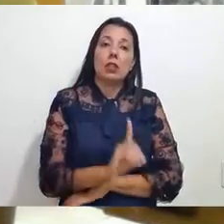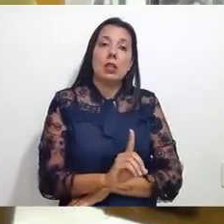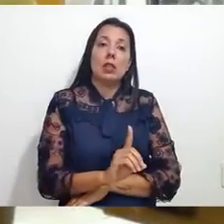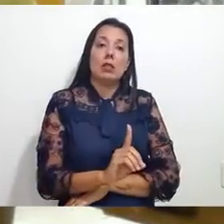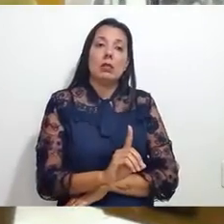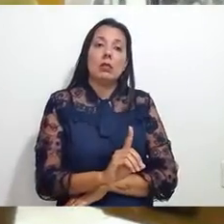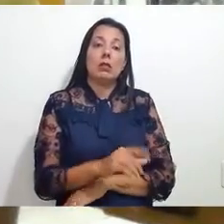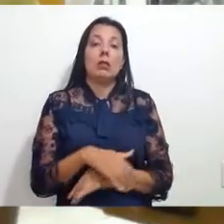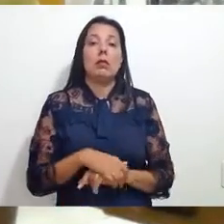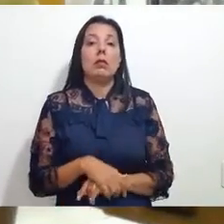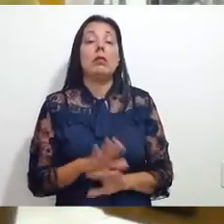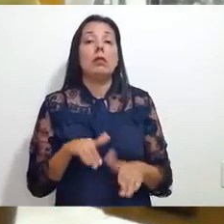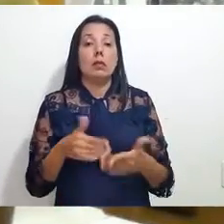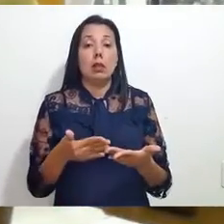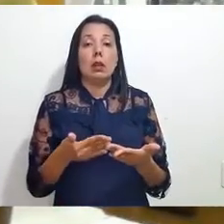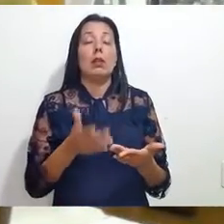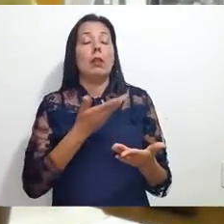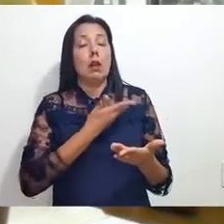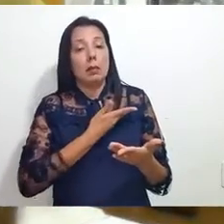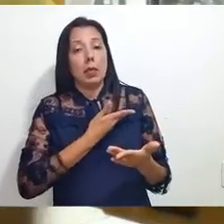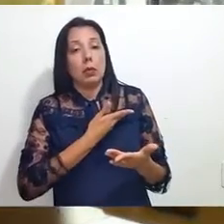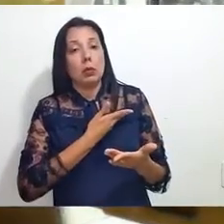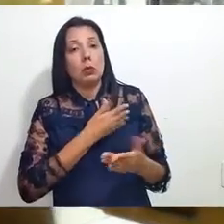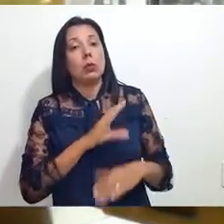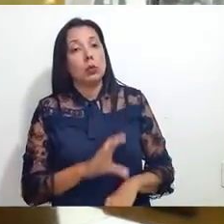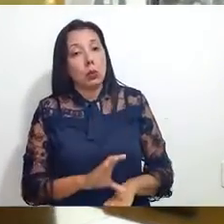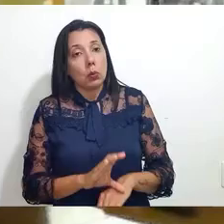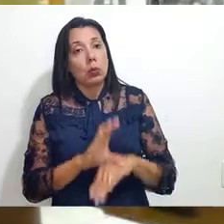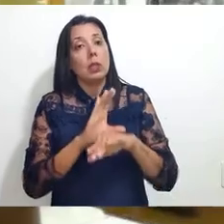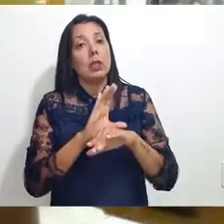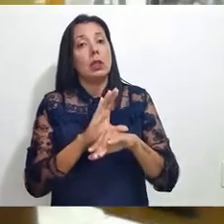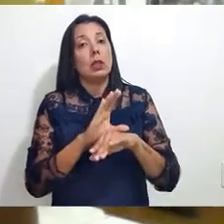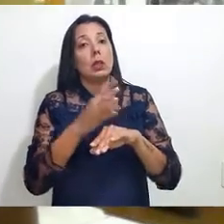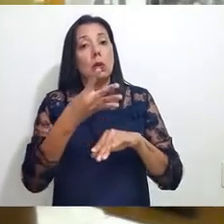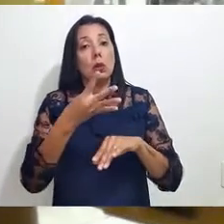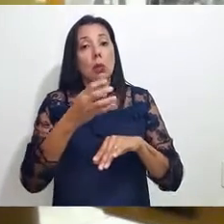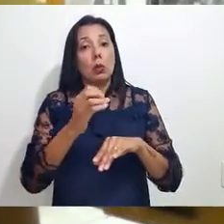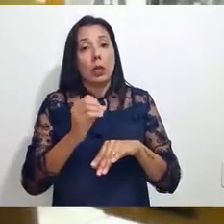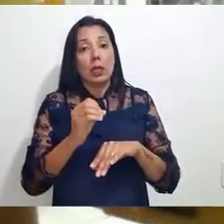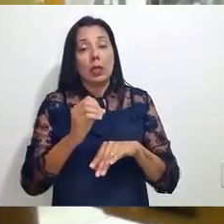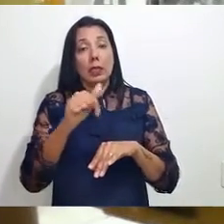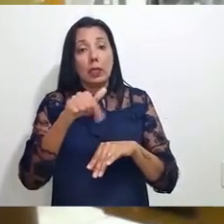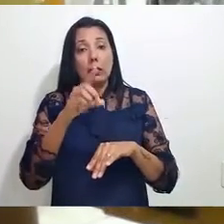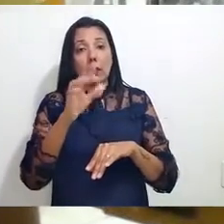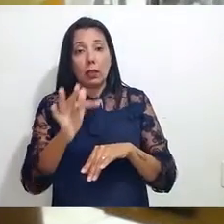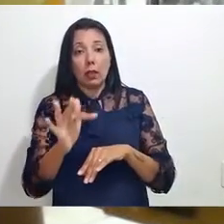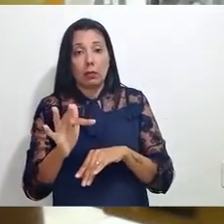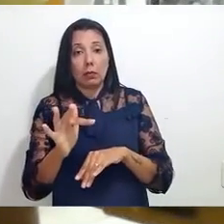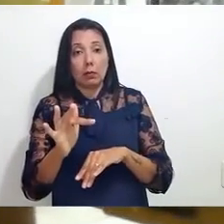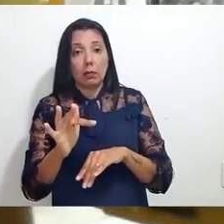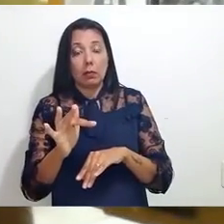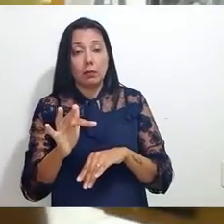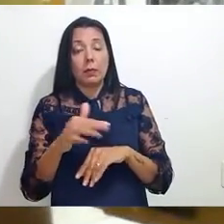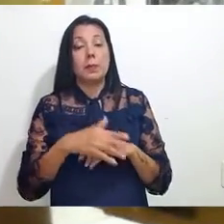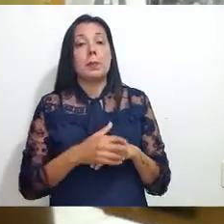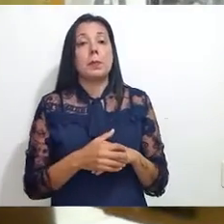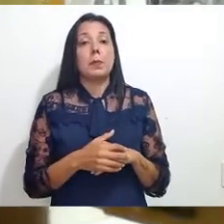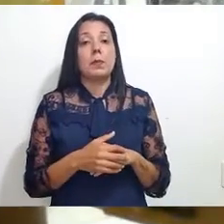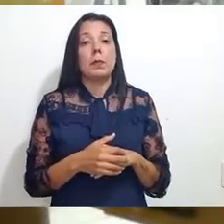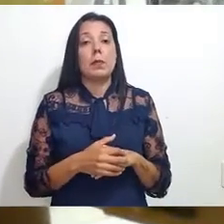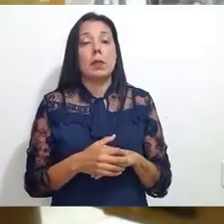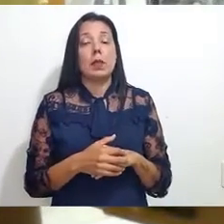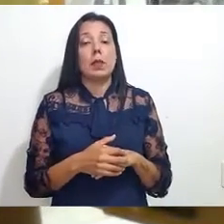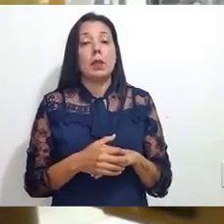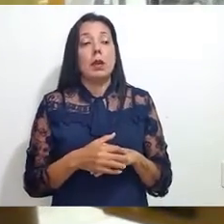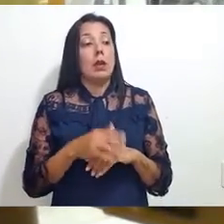trabalho me deixa muito feliz de poder ser conselheira tutelar, porque eu estou conselheira tutelar. Daqui a pouco eu volto para minha sala de aula, mas de